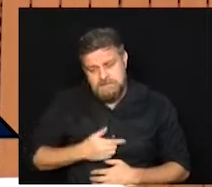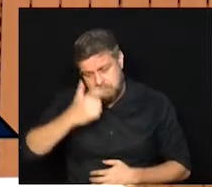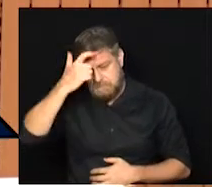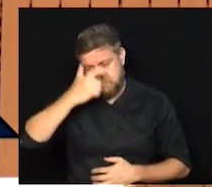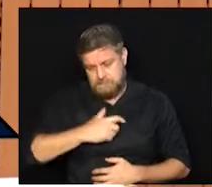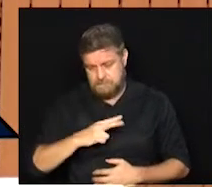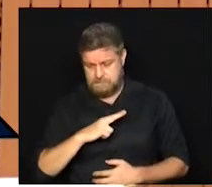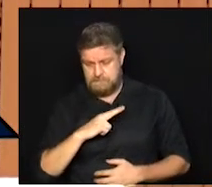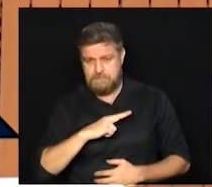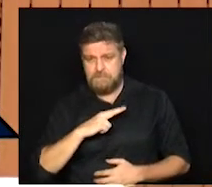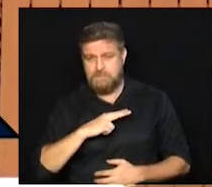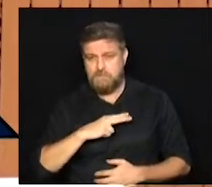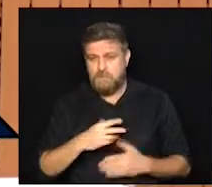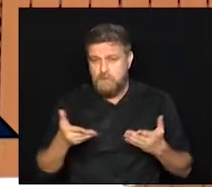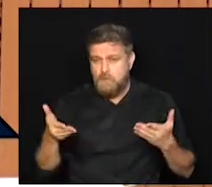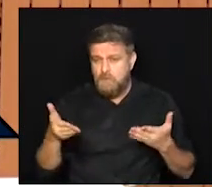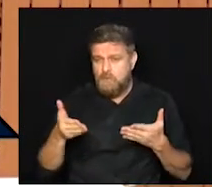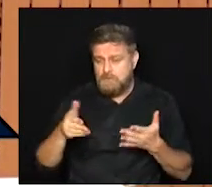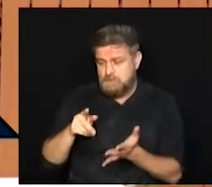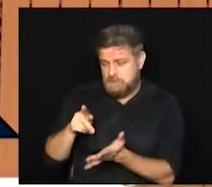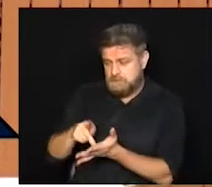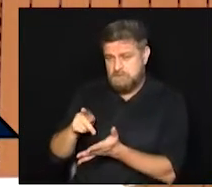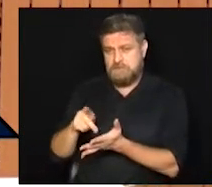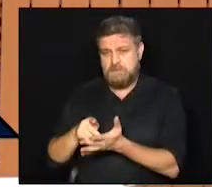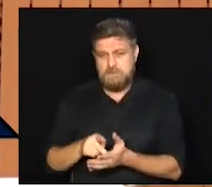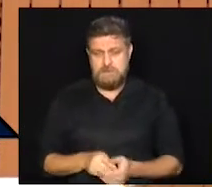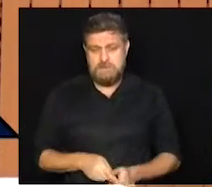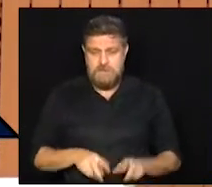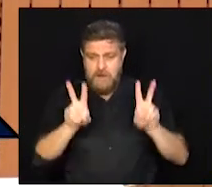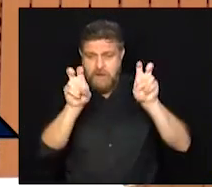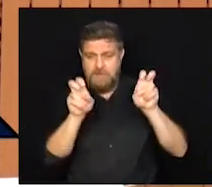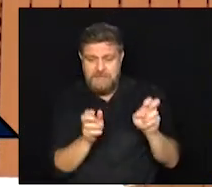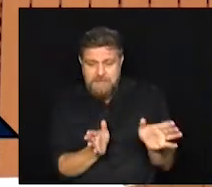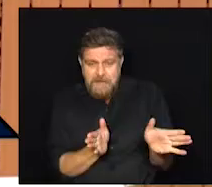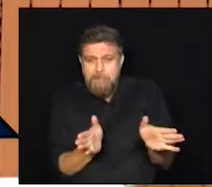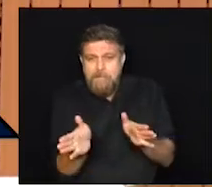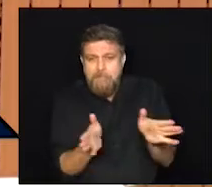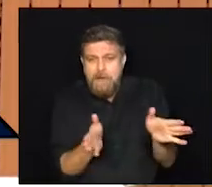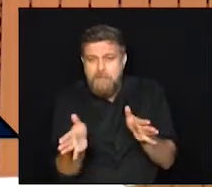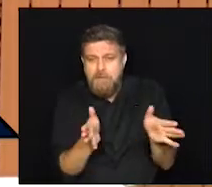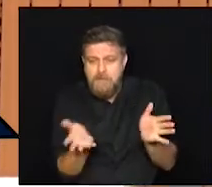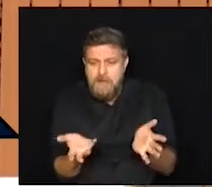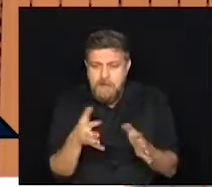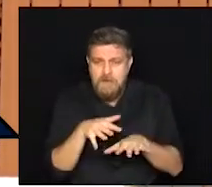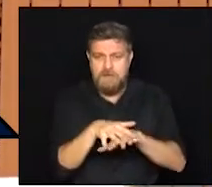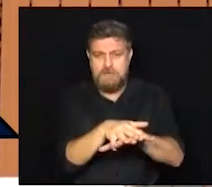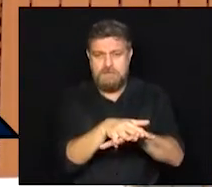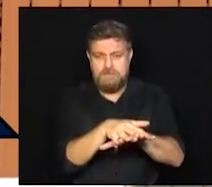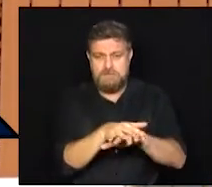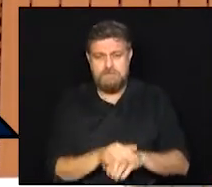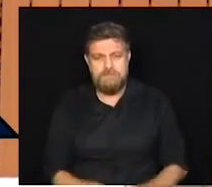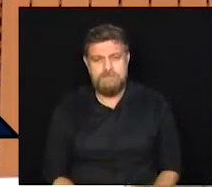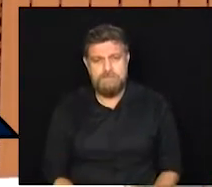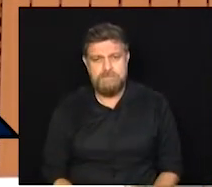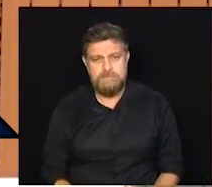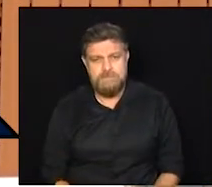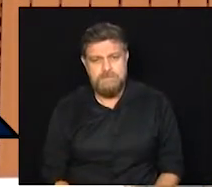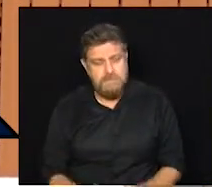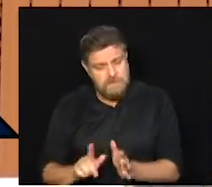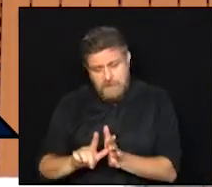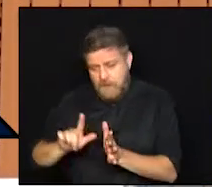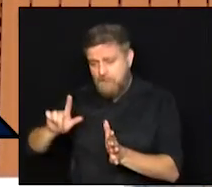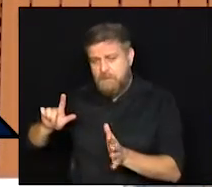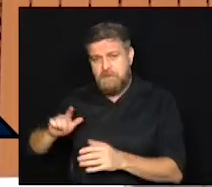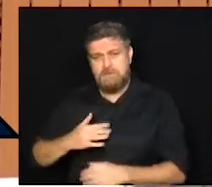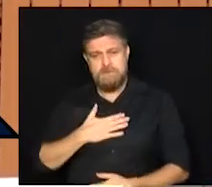hoje a respeito de acessibilidade e inclusão. Mas estamos aqui, mas de antemão eu gostaria